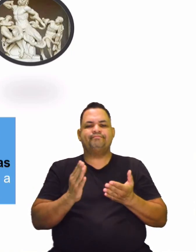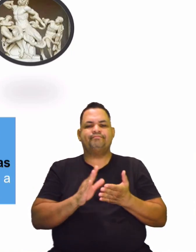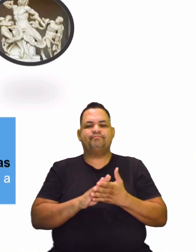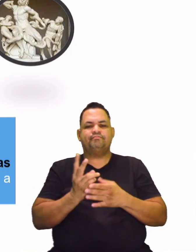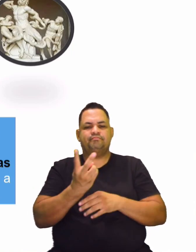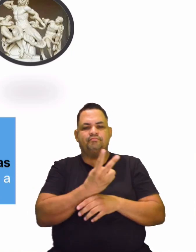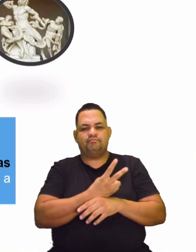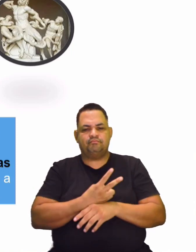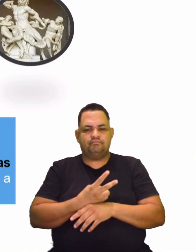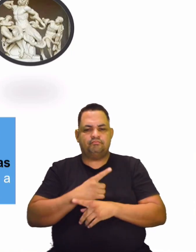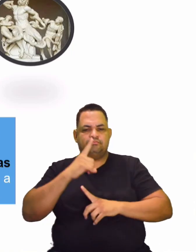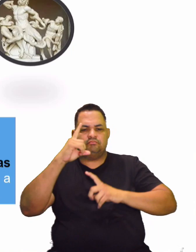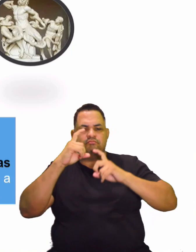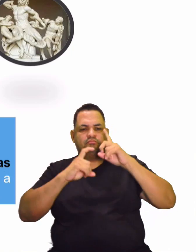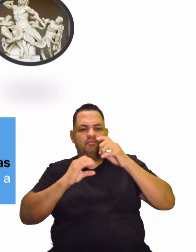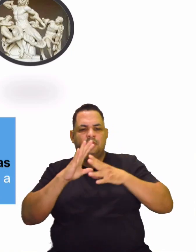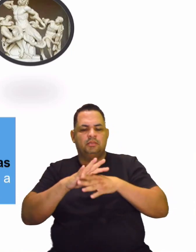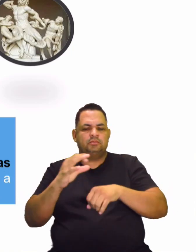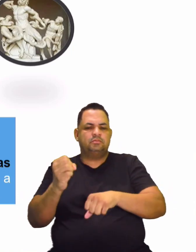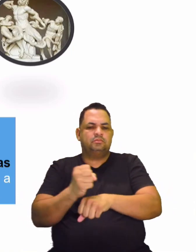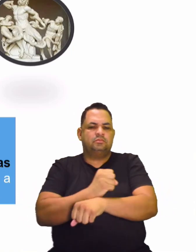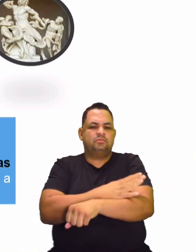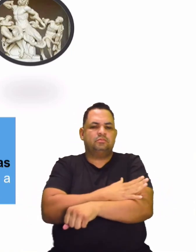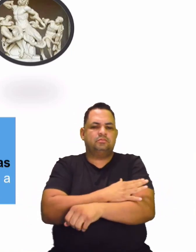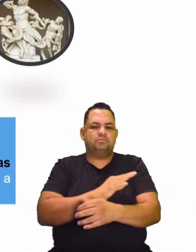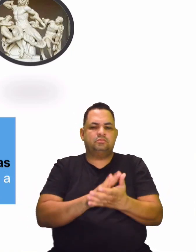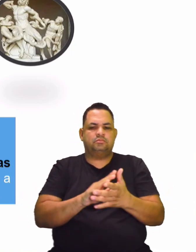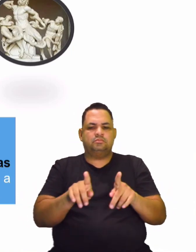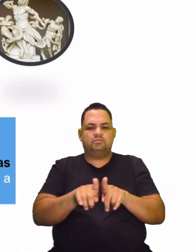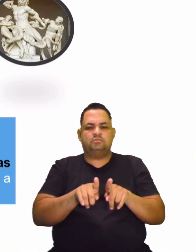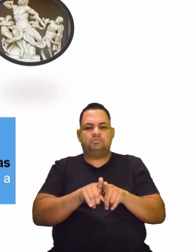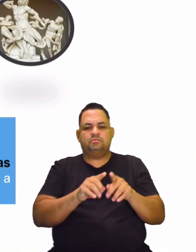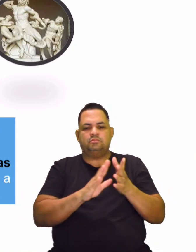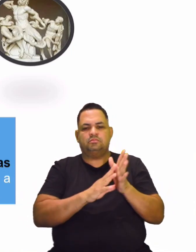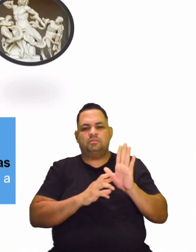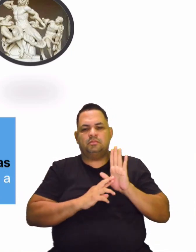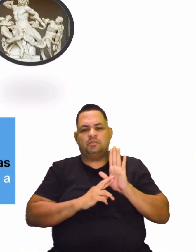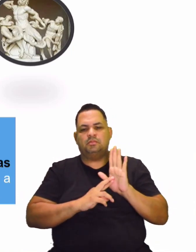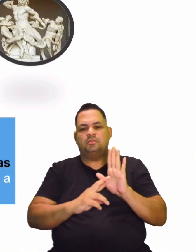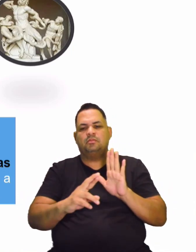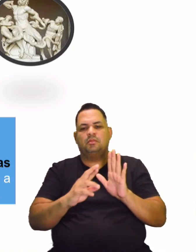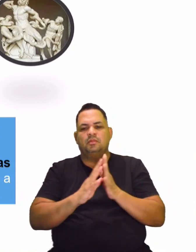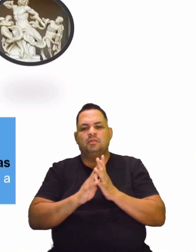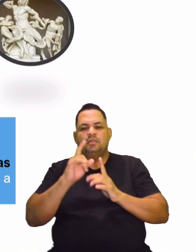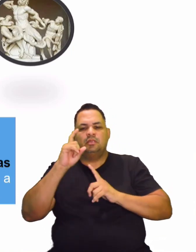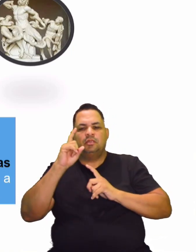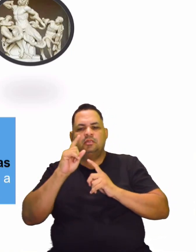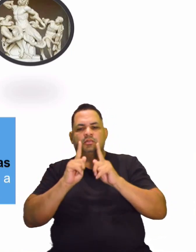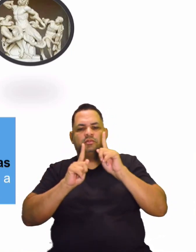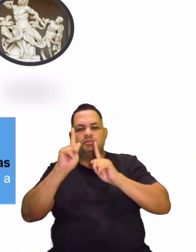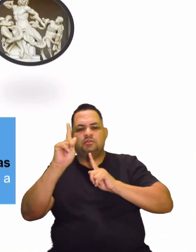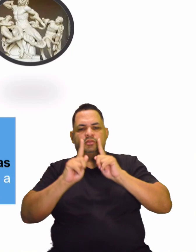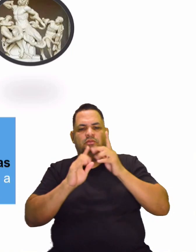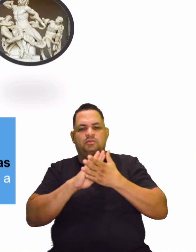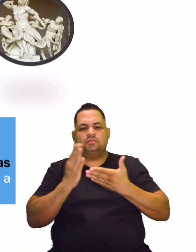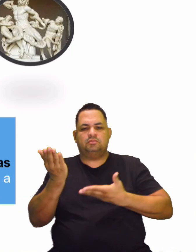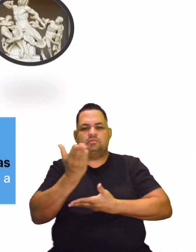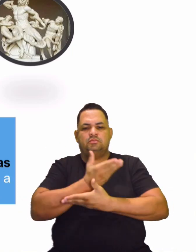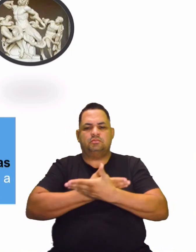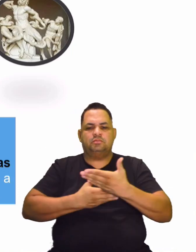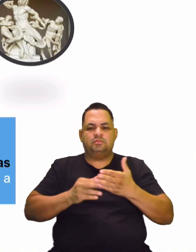a expressividade das emoções, também representavam os gestos e as interações entre as diferentes